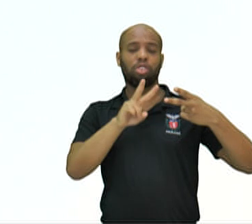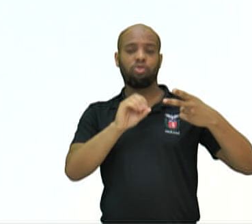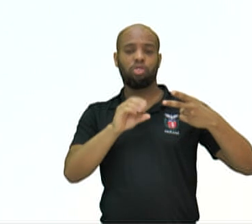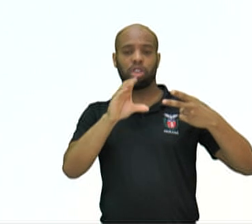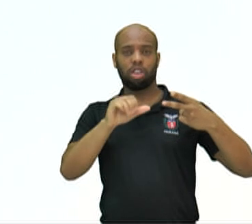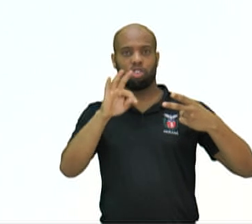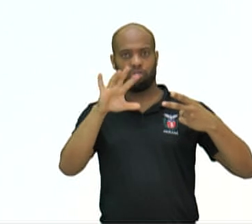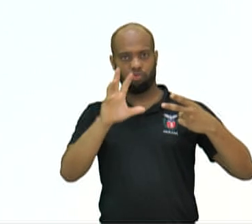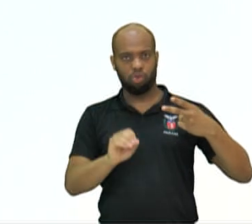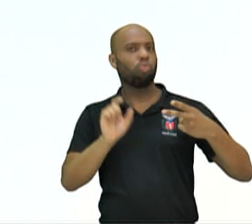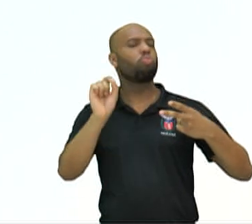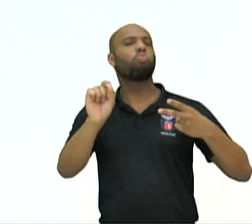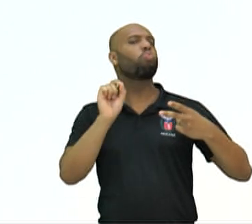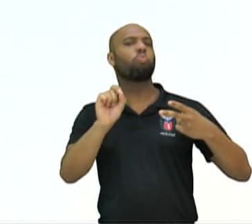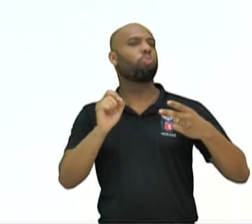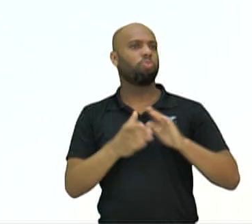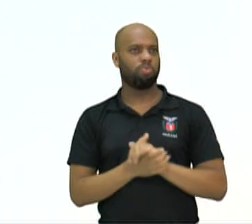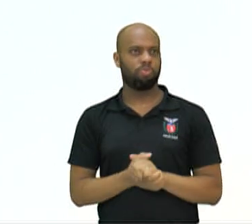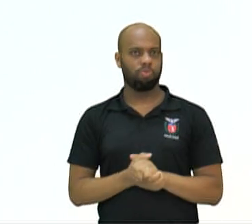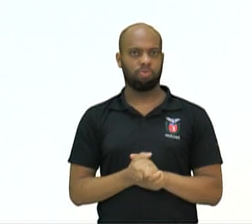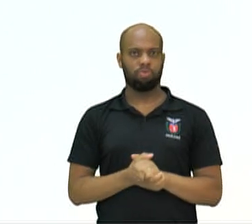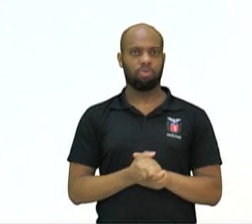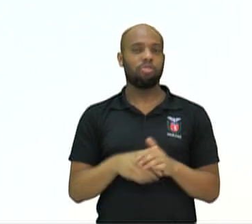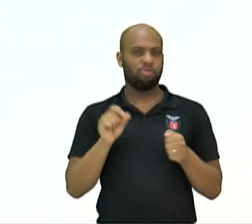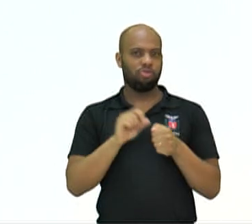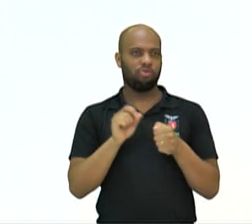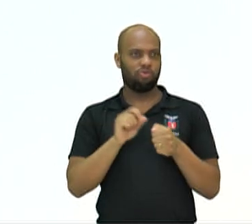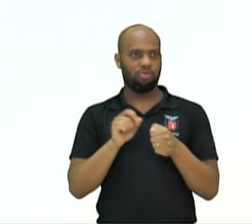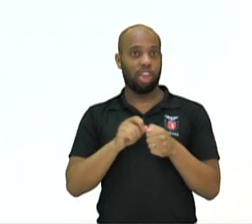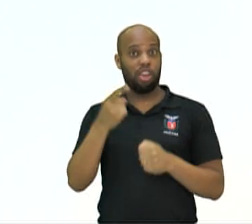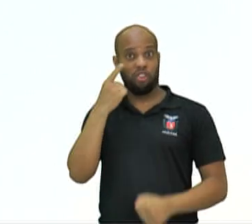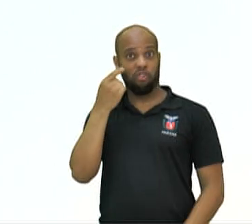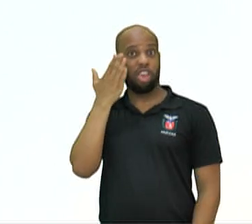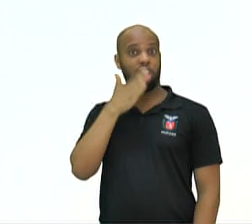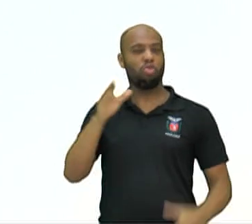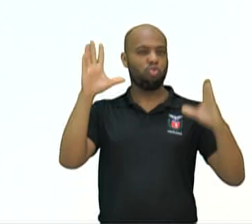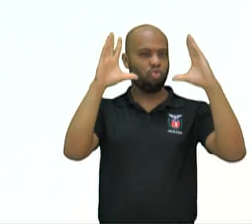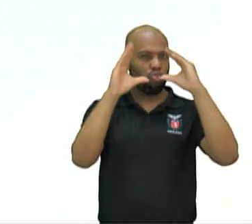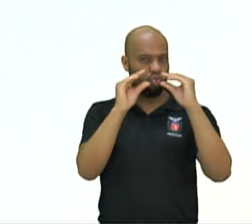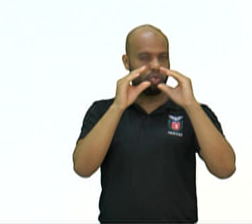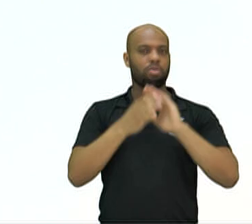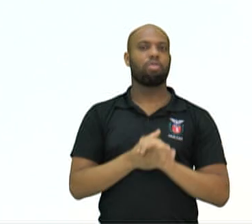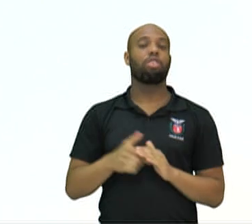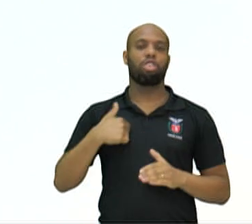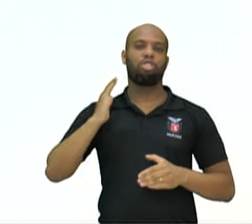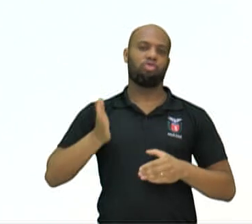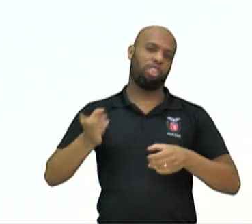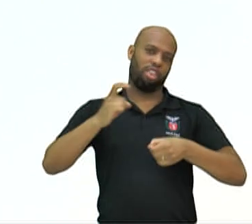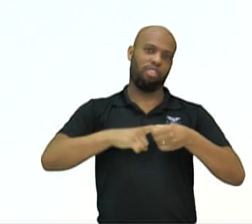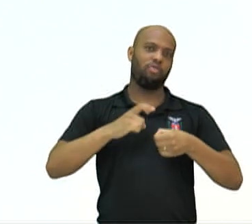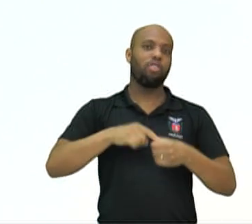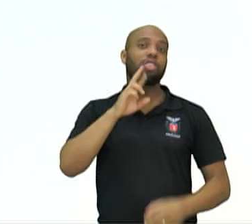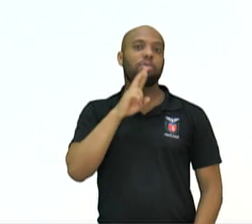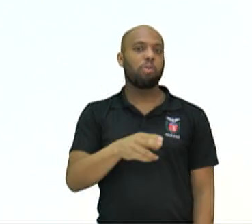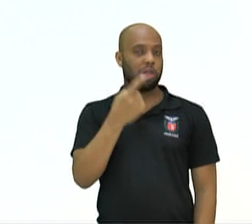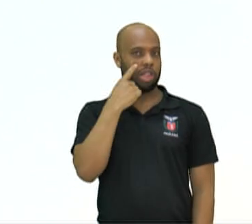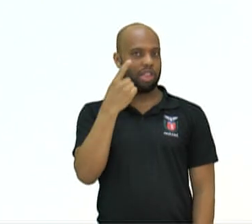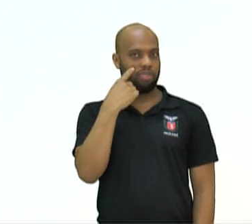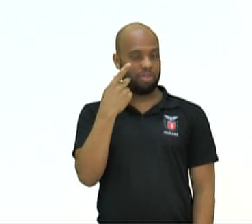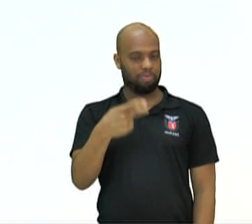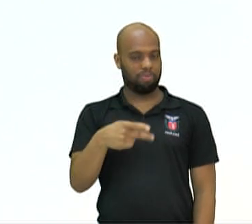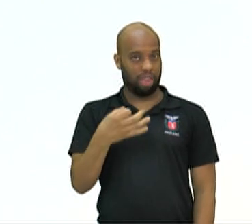vocativo. Ok? Façam lá e já voltamos para conferir a